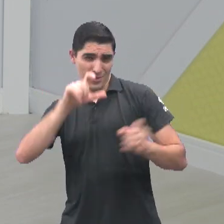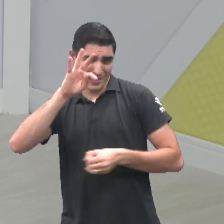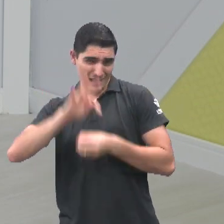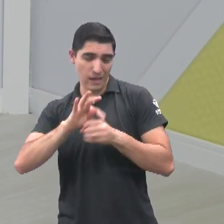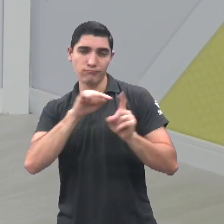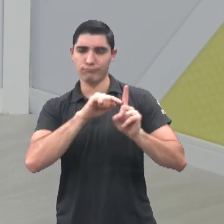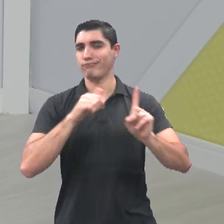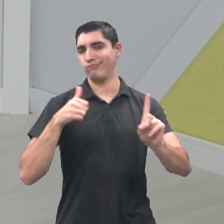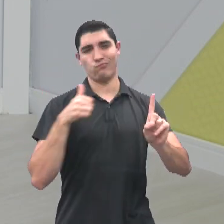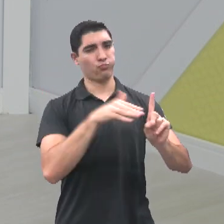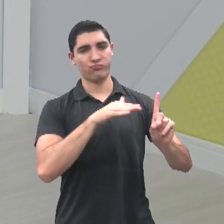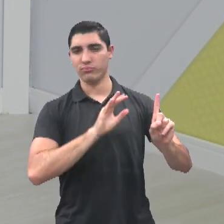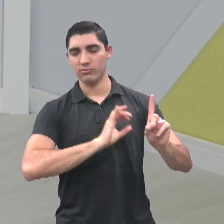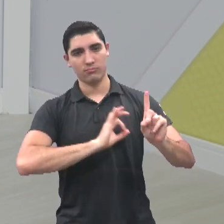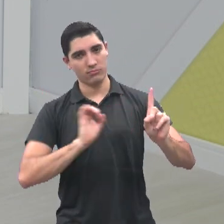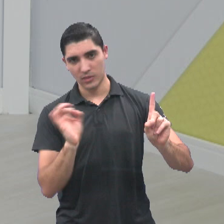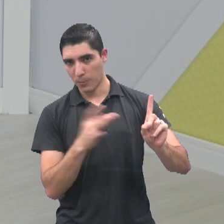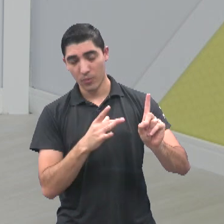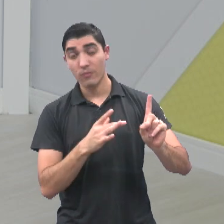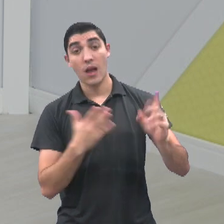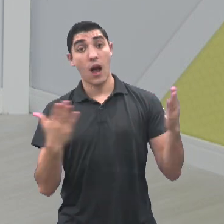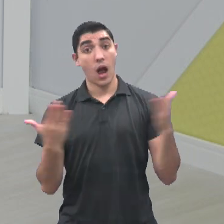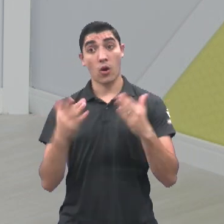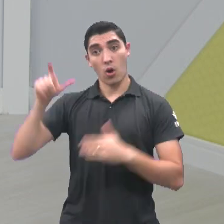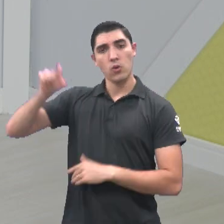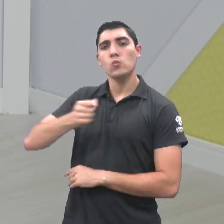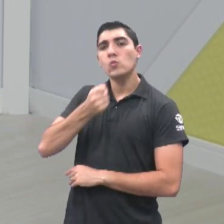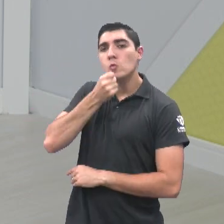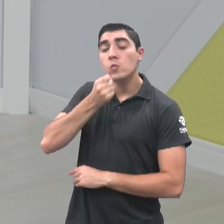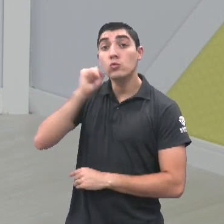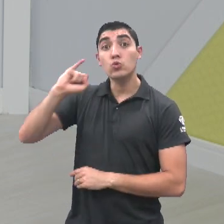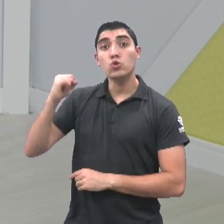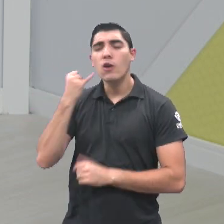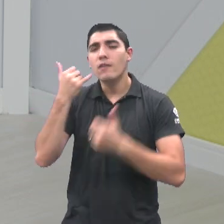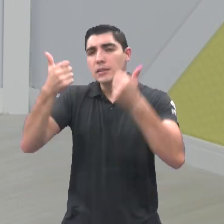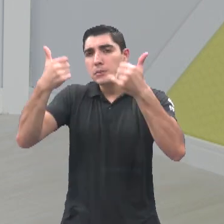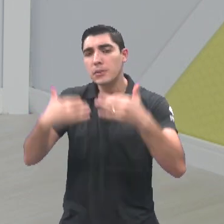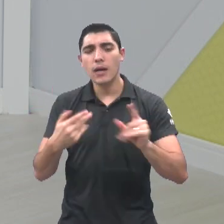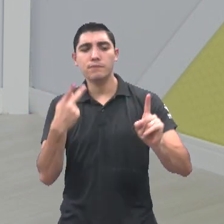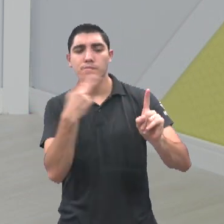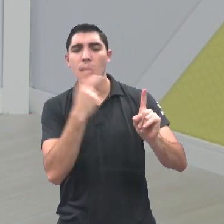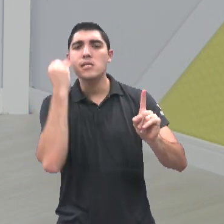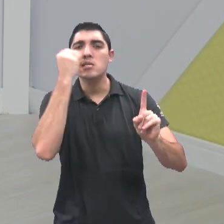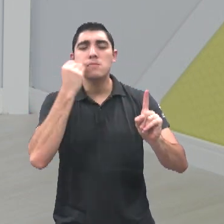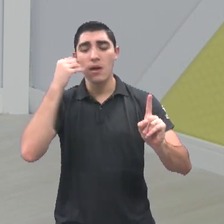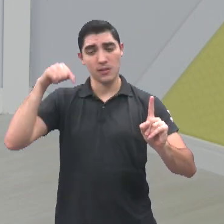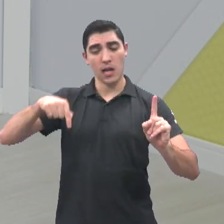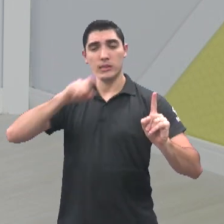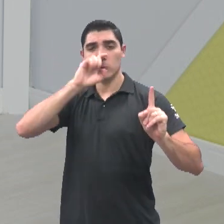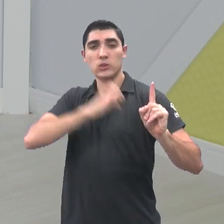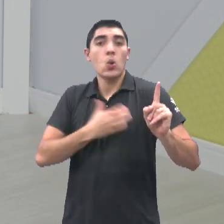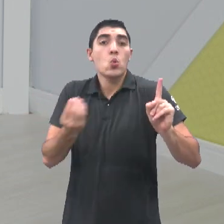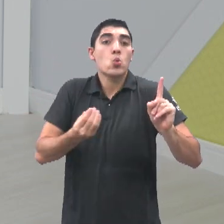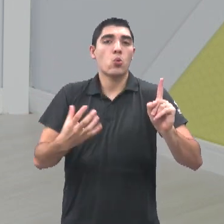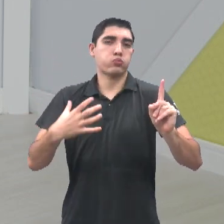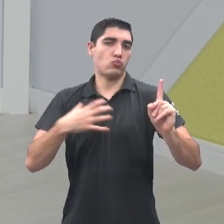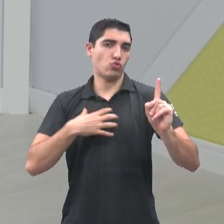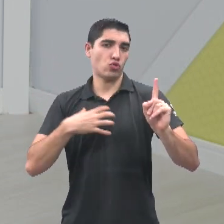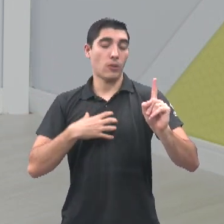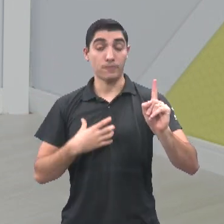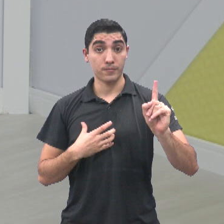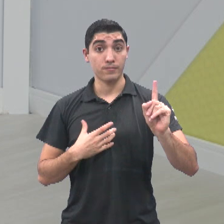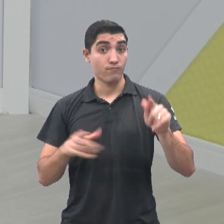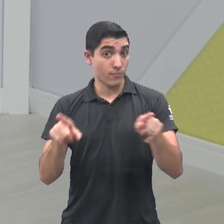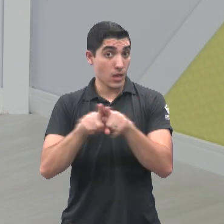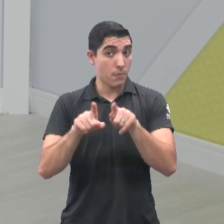José. E o nosso repórter, o João Delfino, vai trazer um raio-x da passagem do treinador pelo São José. E também vai trazer